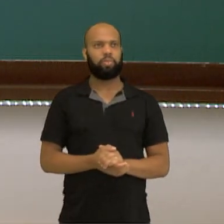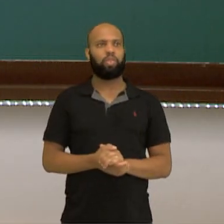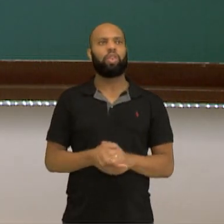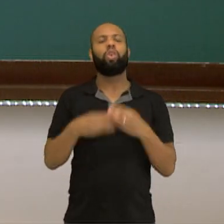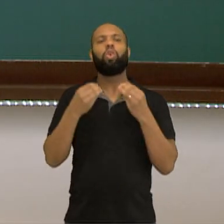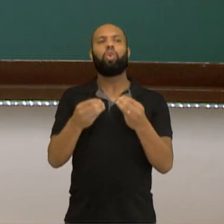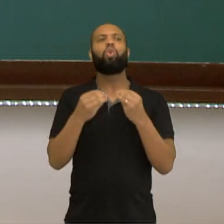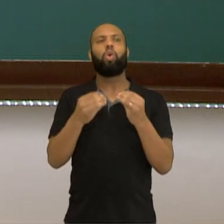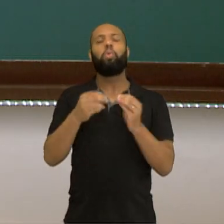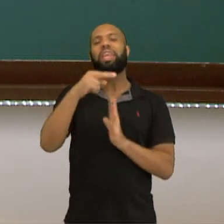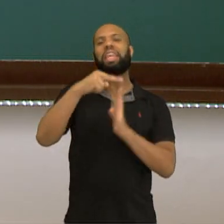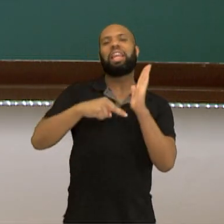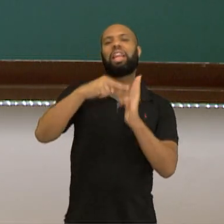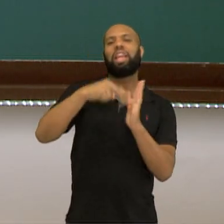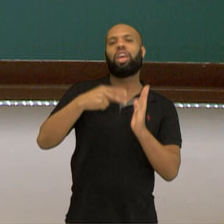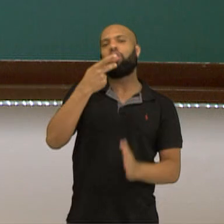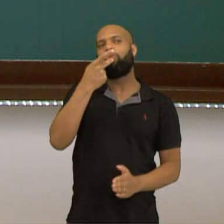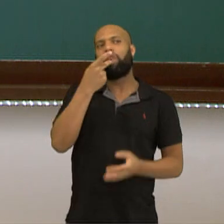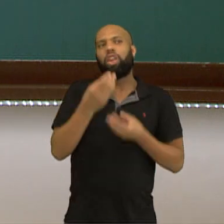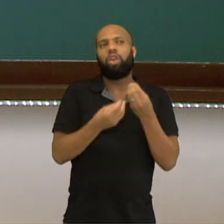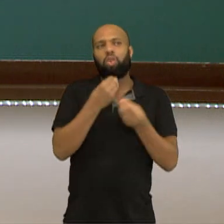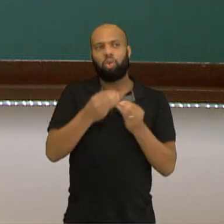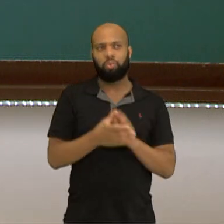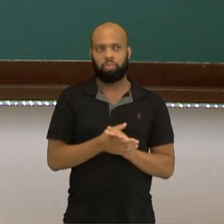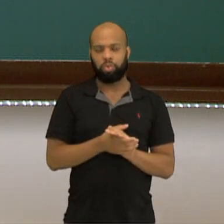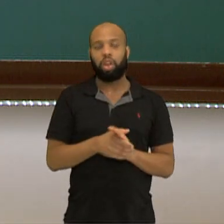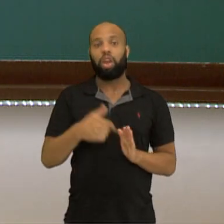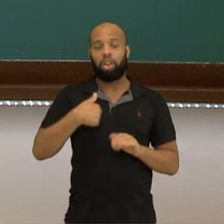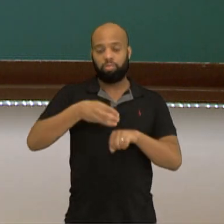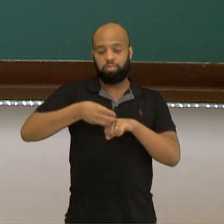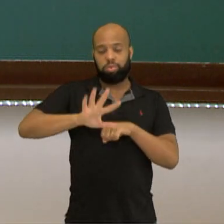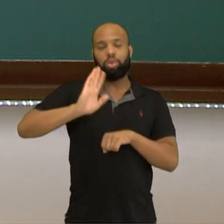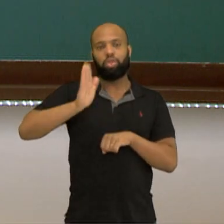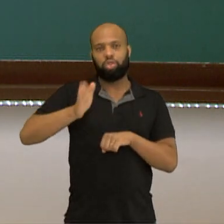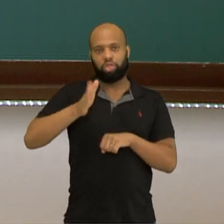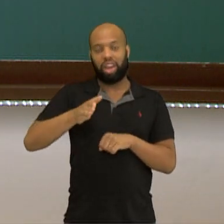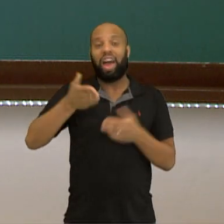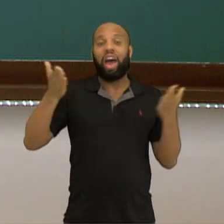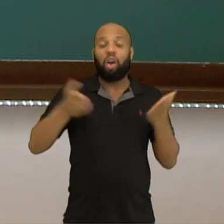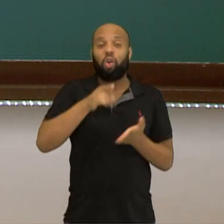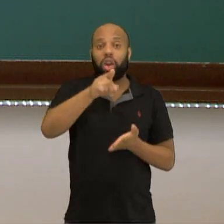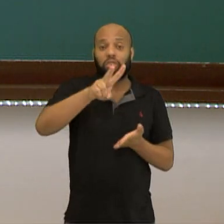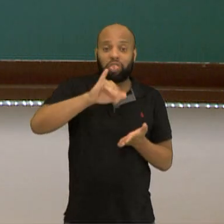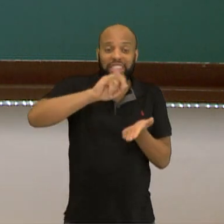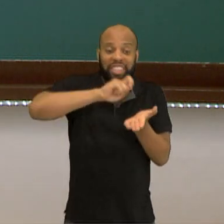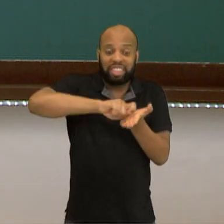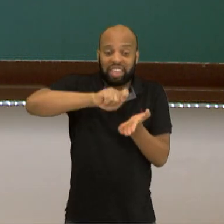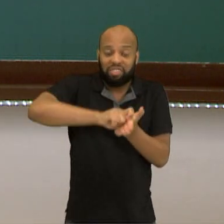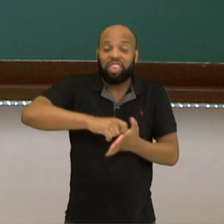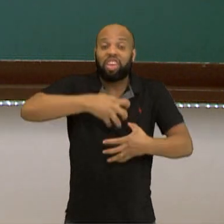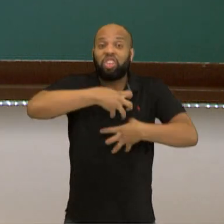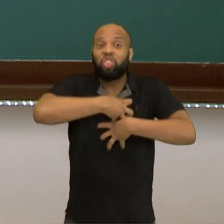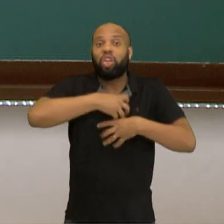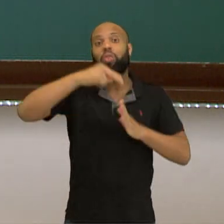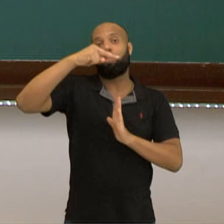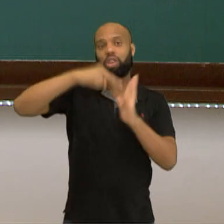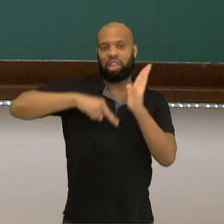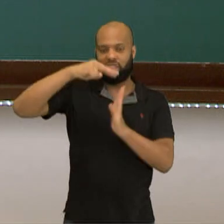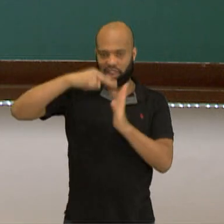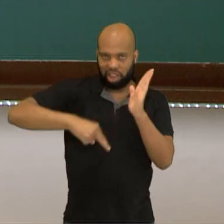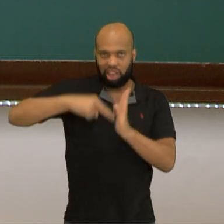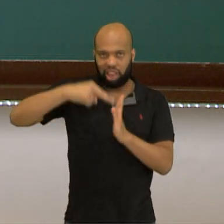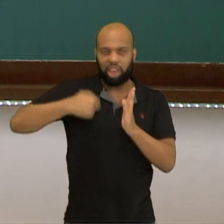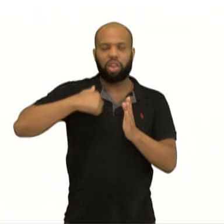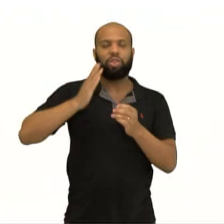Como que eu leio cada uma dessas potências? Bom, a professora já deu uma dica. Escrevam por extenso aí como é que a gente lê essas potências,